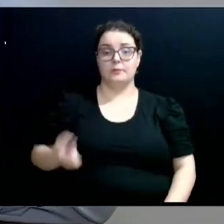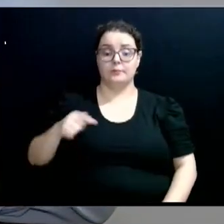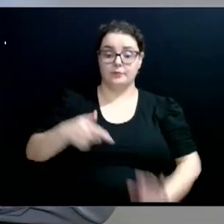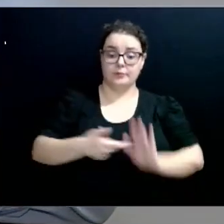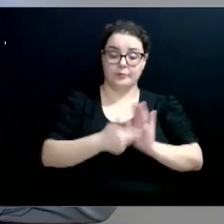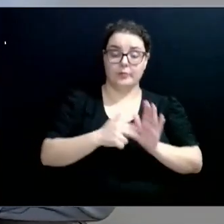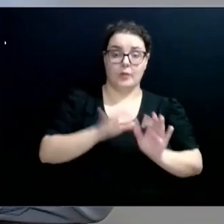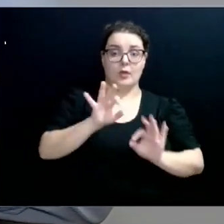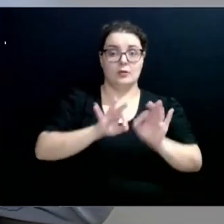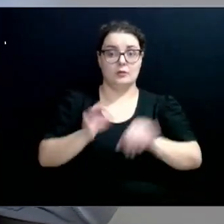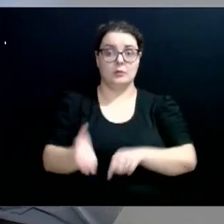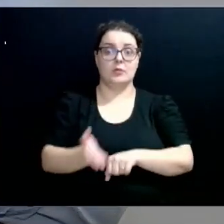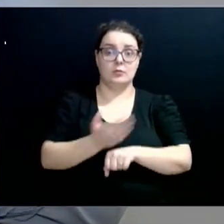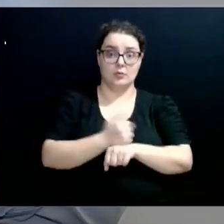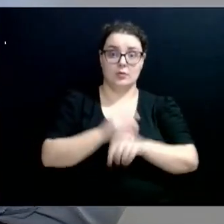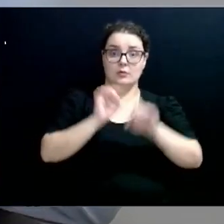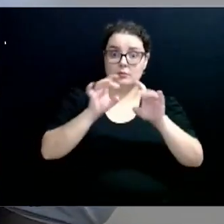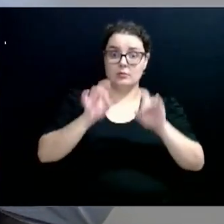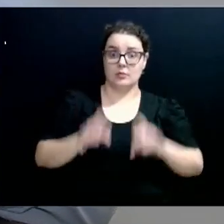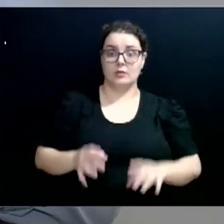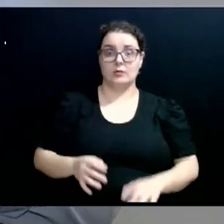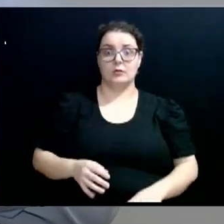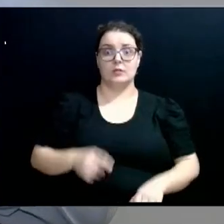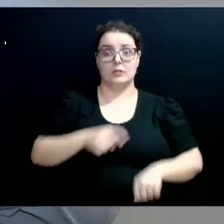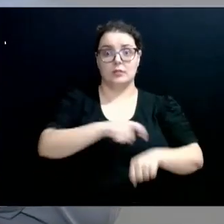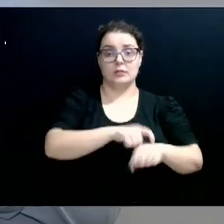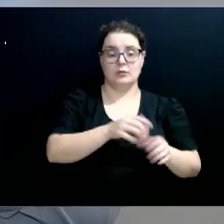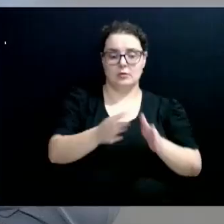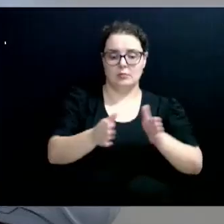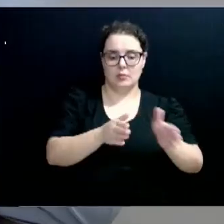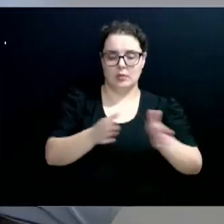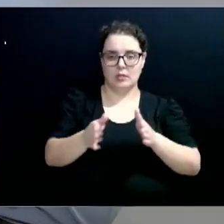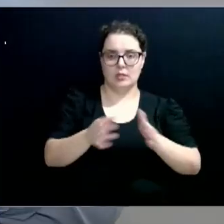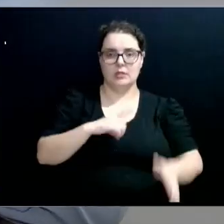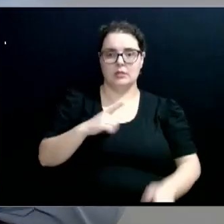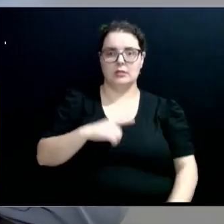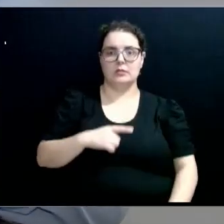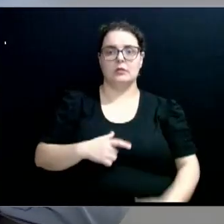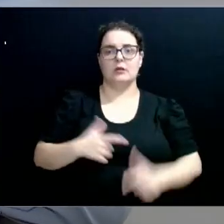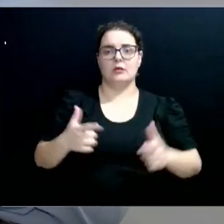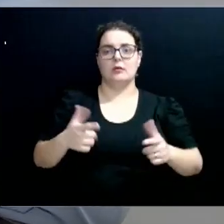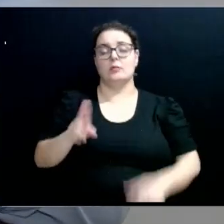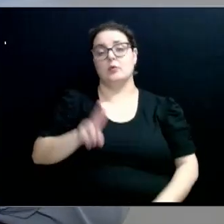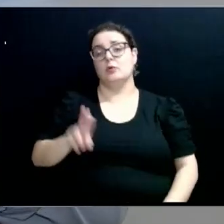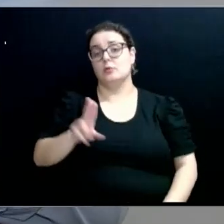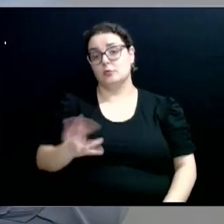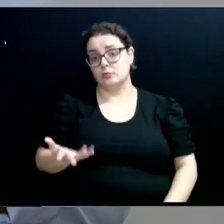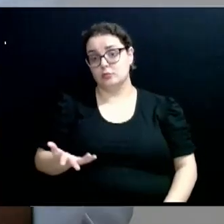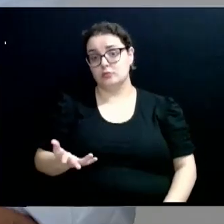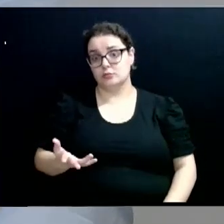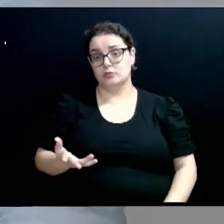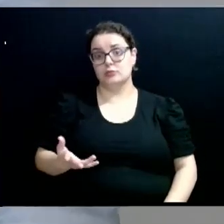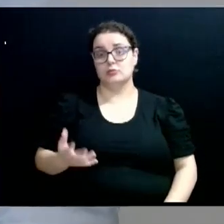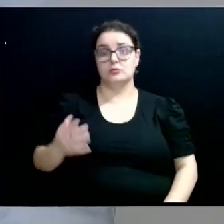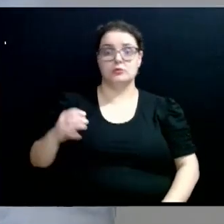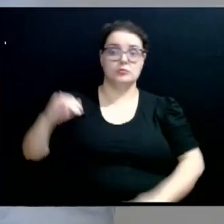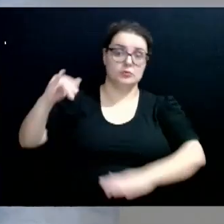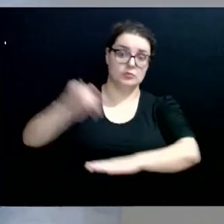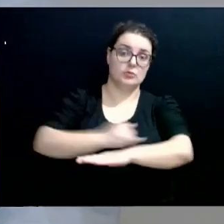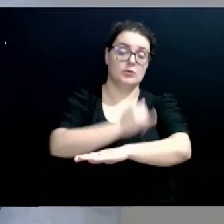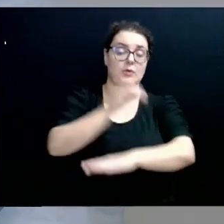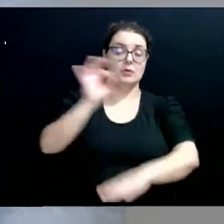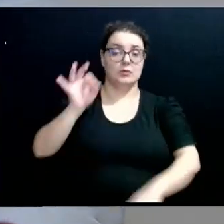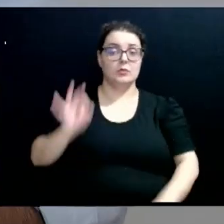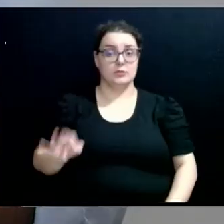nesse sentido, ao se antecipar, em especial nesses períodos onde a gente tem uma intensidade maior de utilização